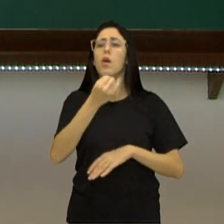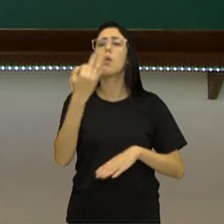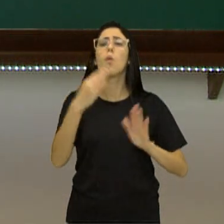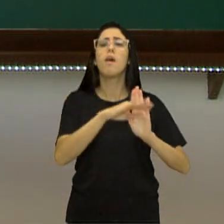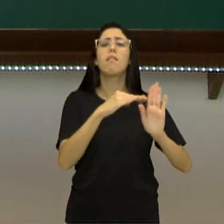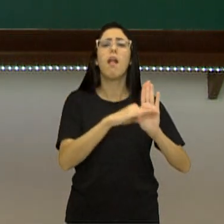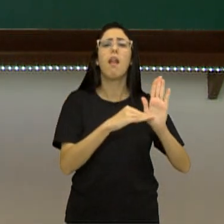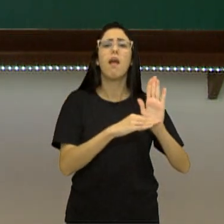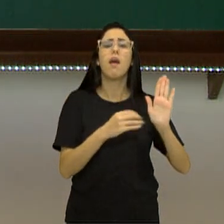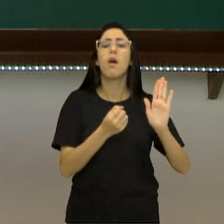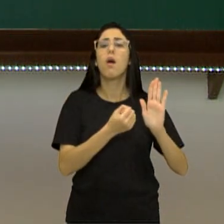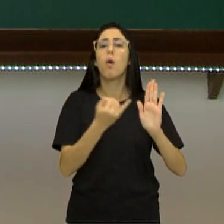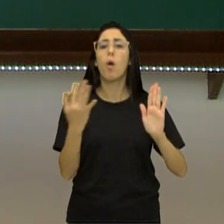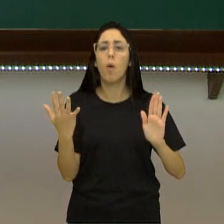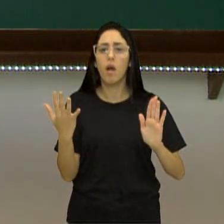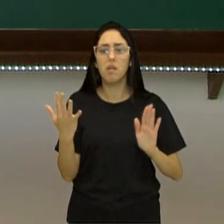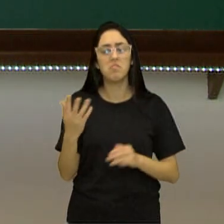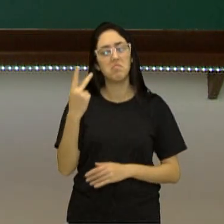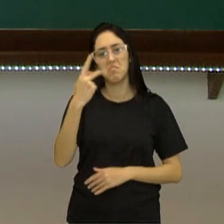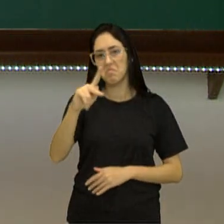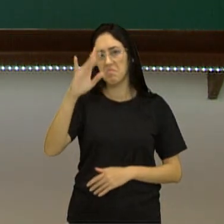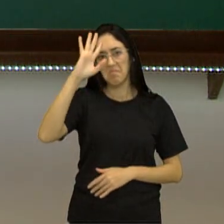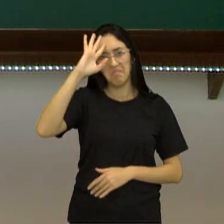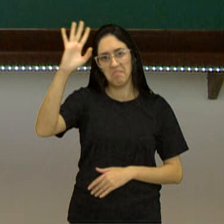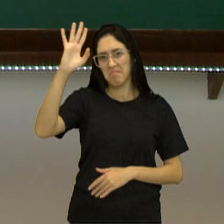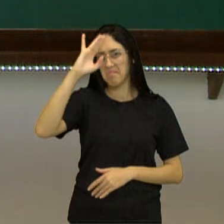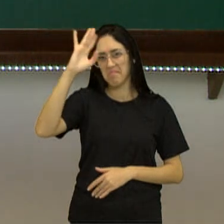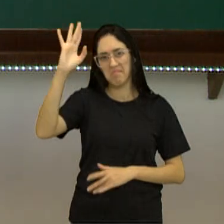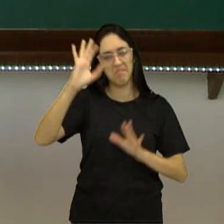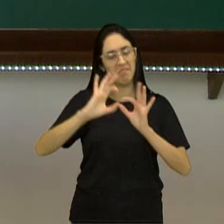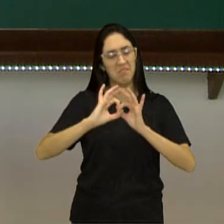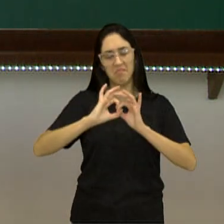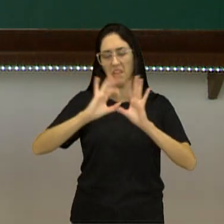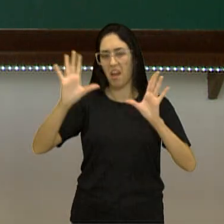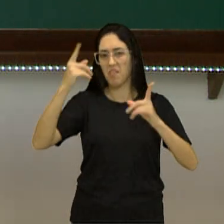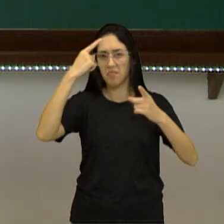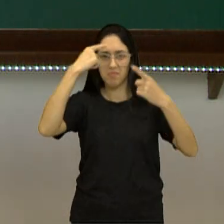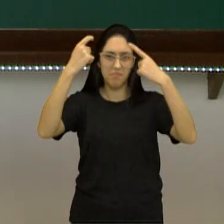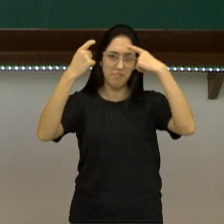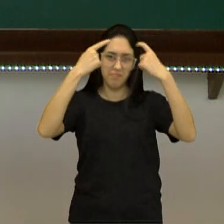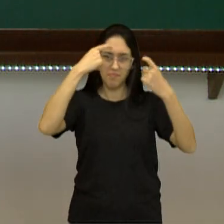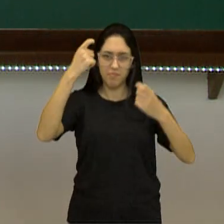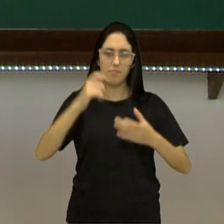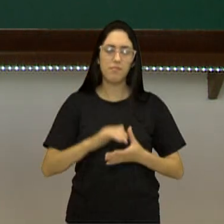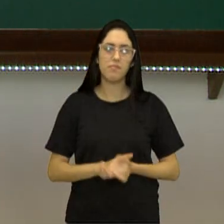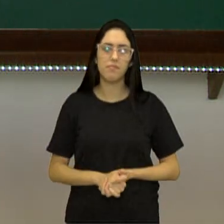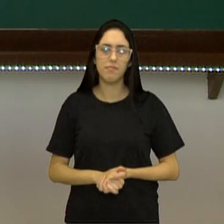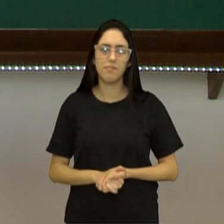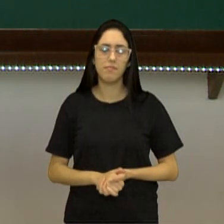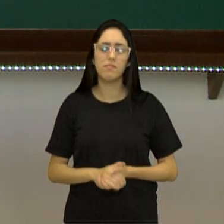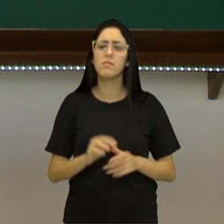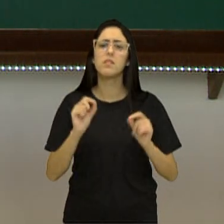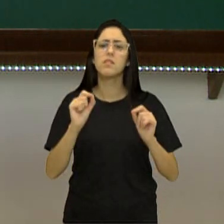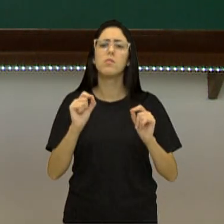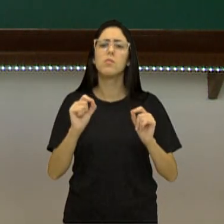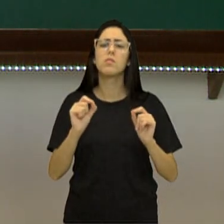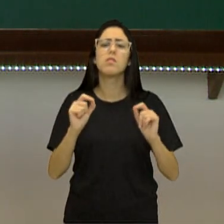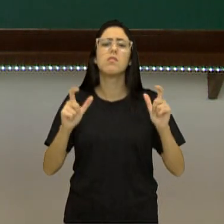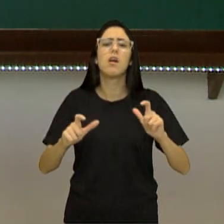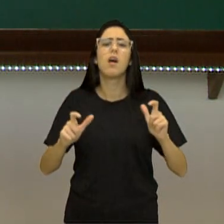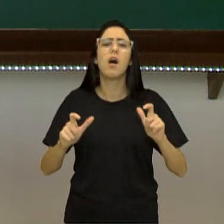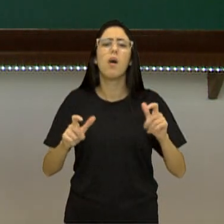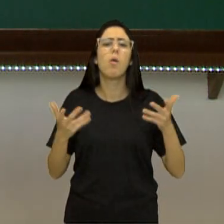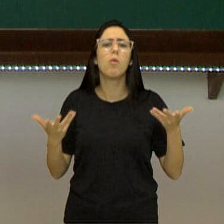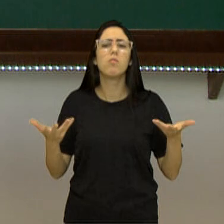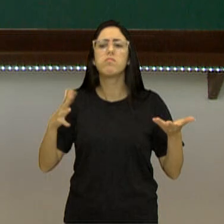linhas? O que é só imaginação fantástica encaminhar. E qual que é o suporte que ele está buscando aqui? Vai